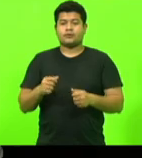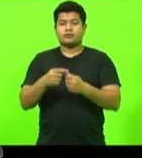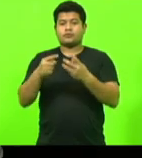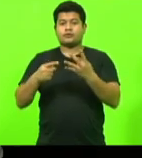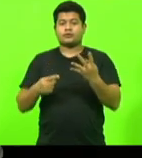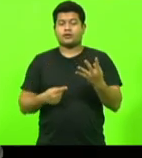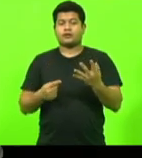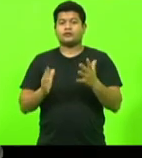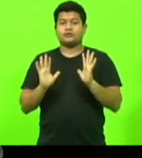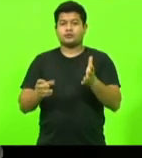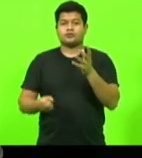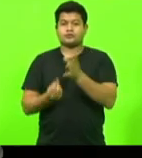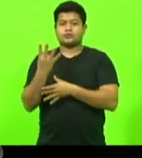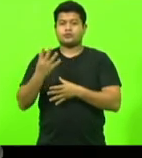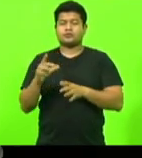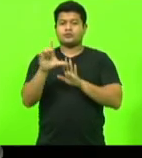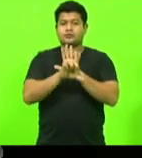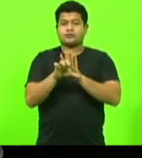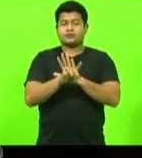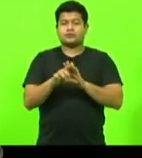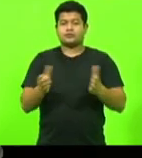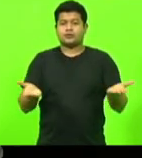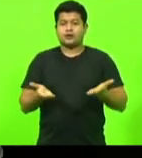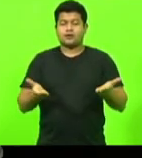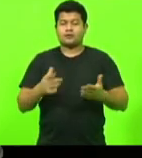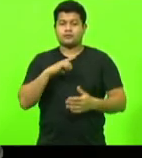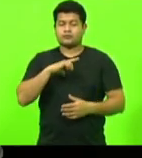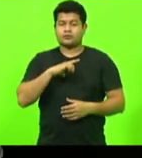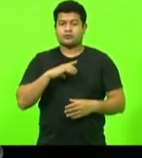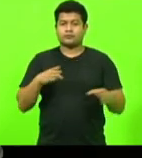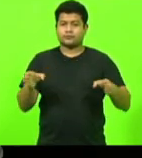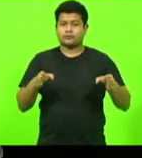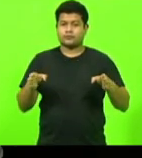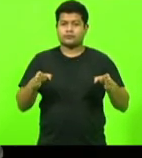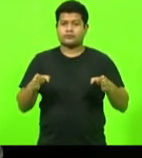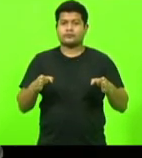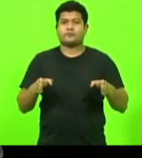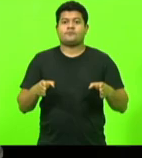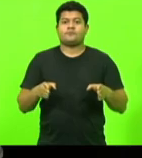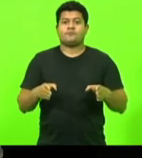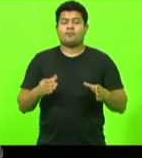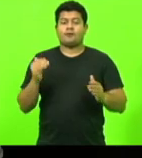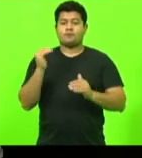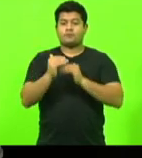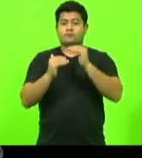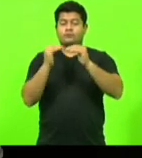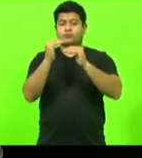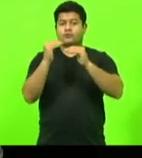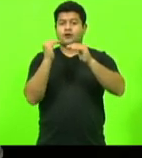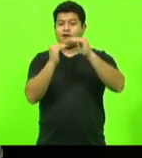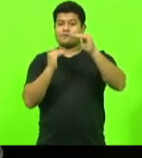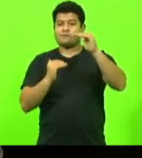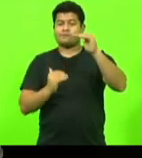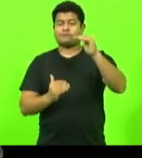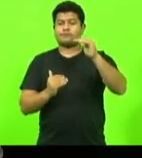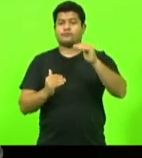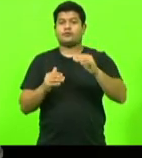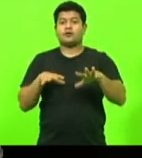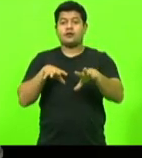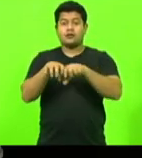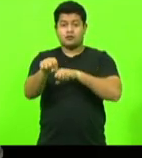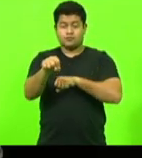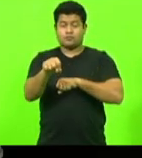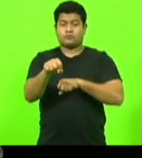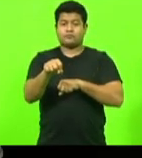estabelecidos na legislação vigente, considerando o escalonamento nos níveis de aperfeiçoamento